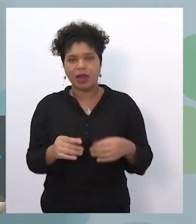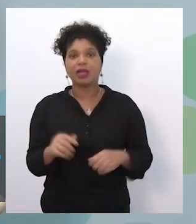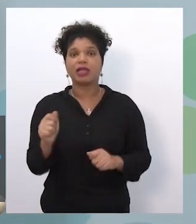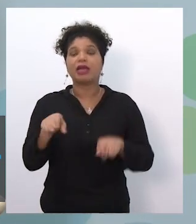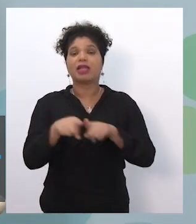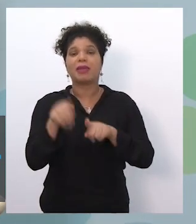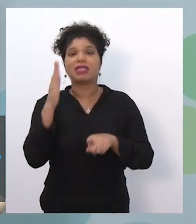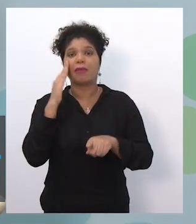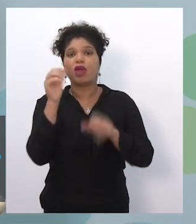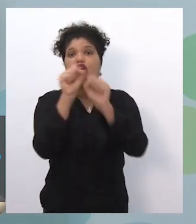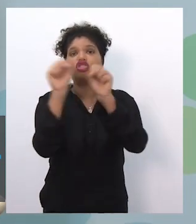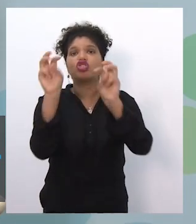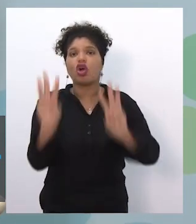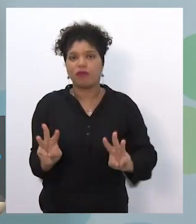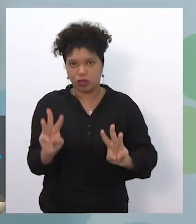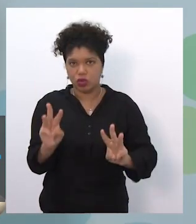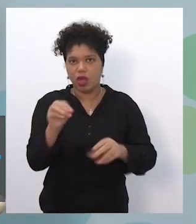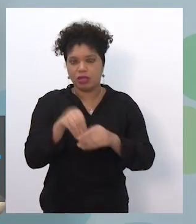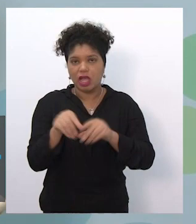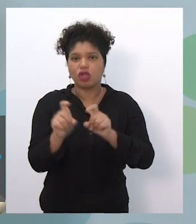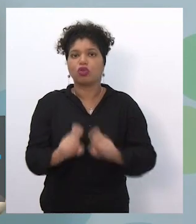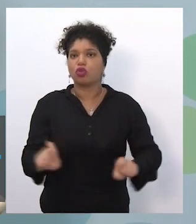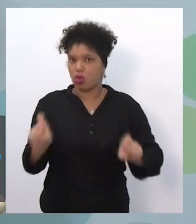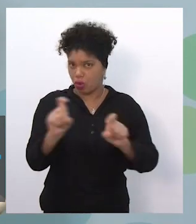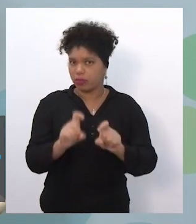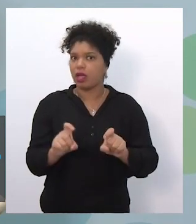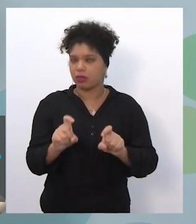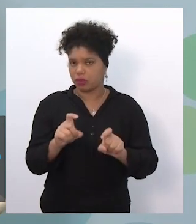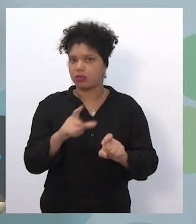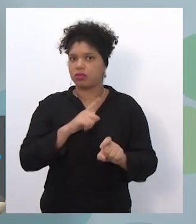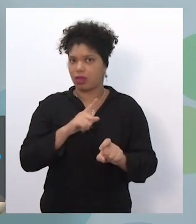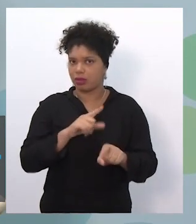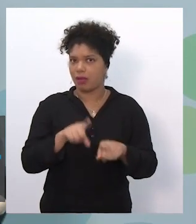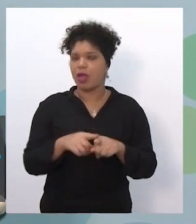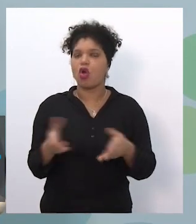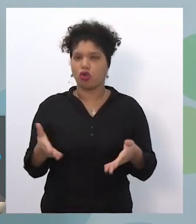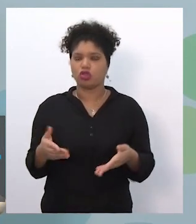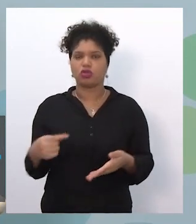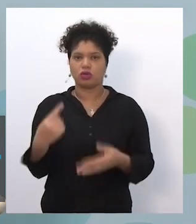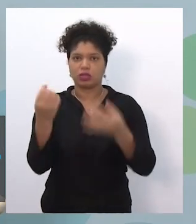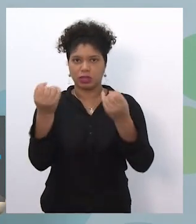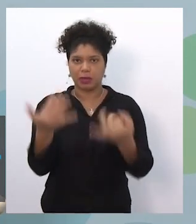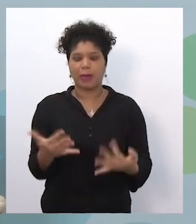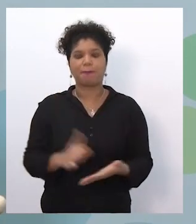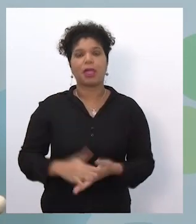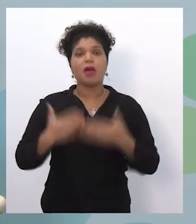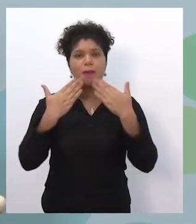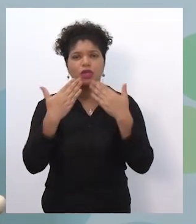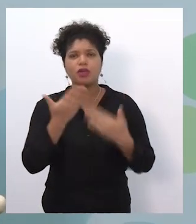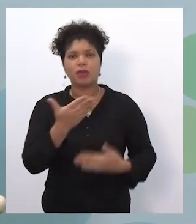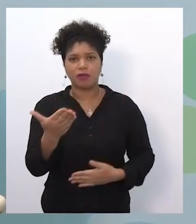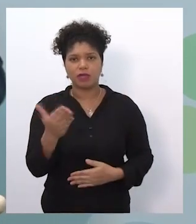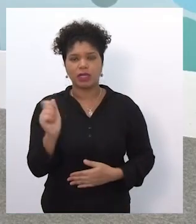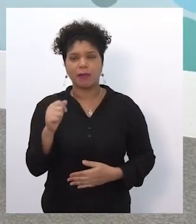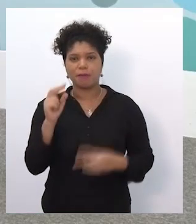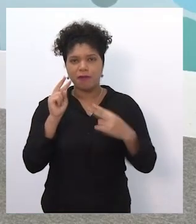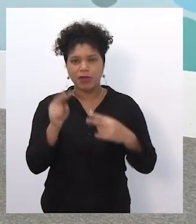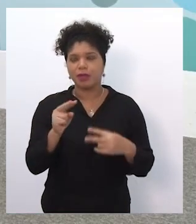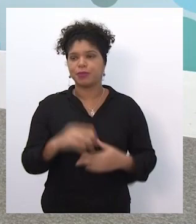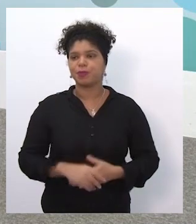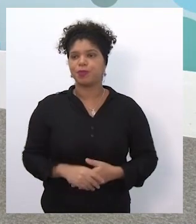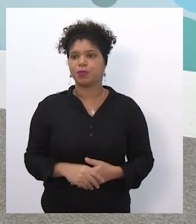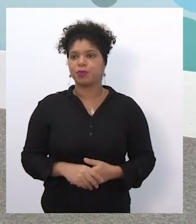software também, tá? E, enfim. Então, eu vou começar a mostrar para vocês, se puder focar aqui,